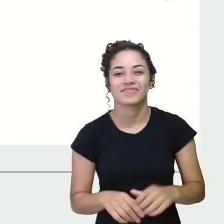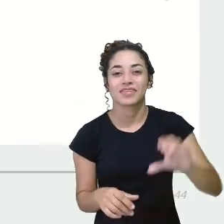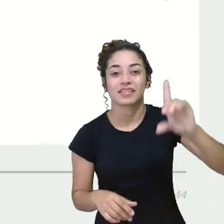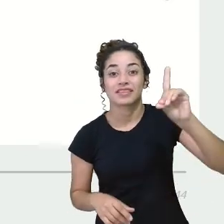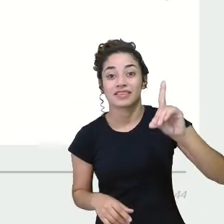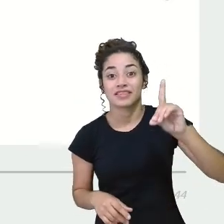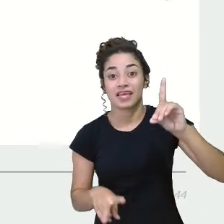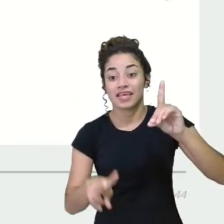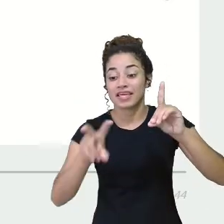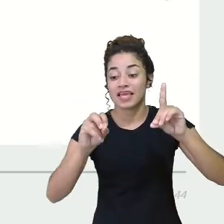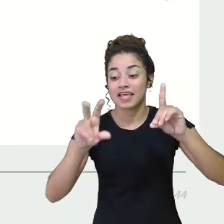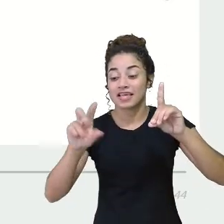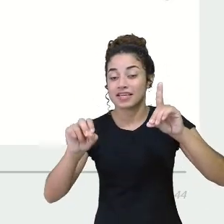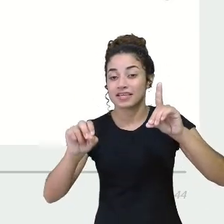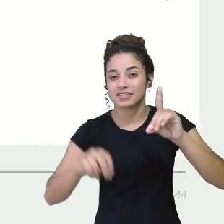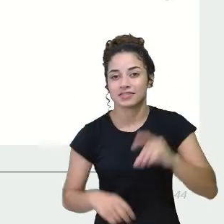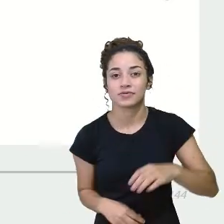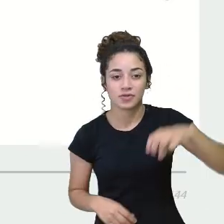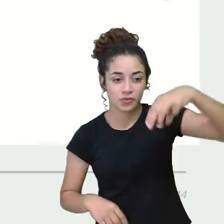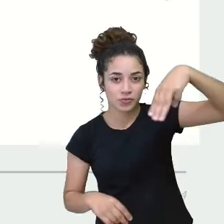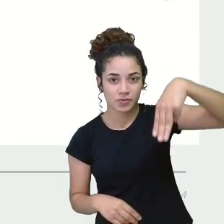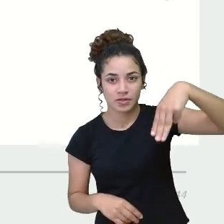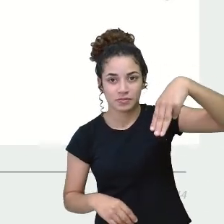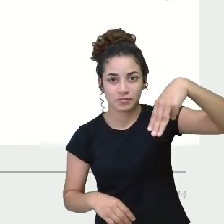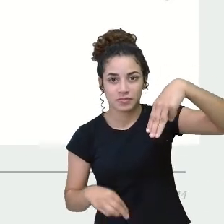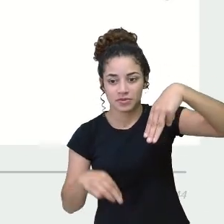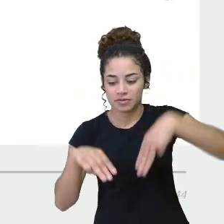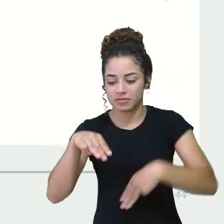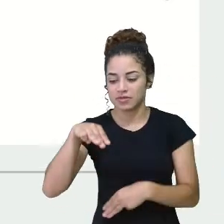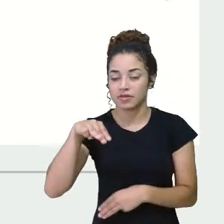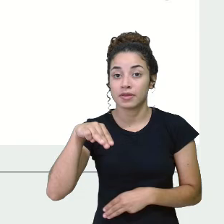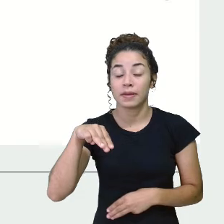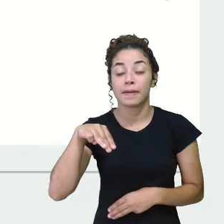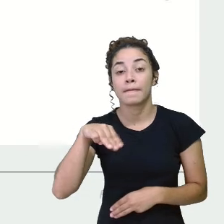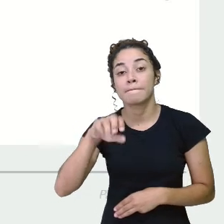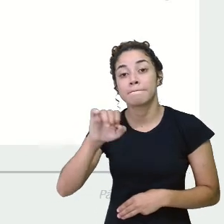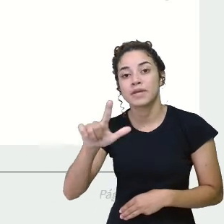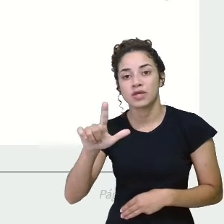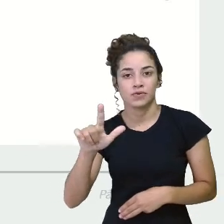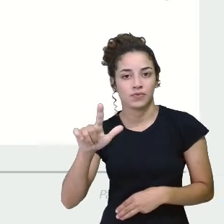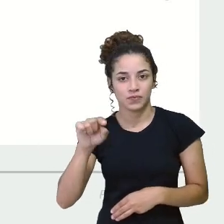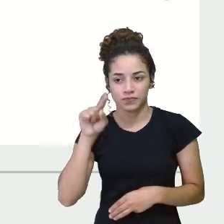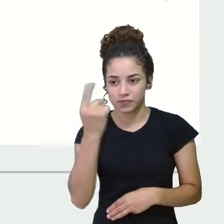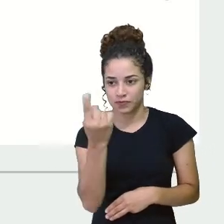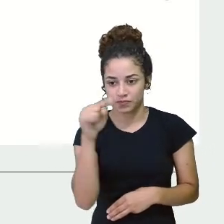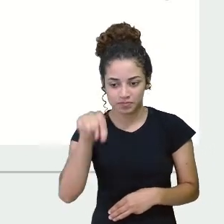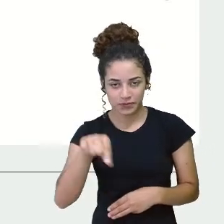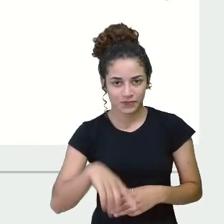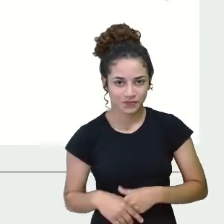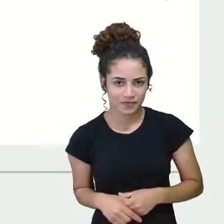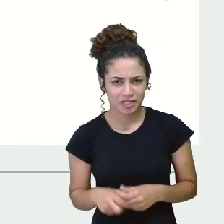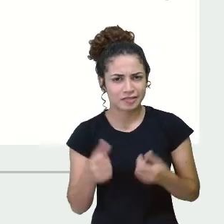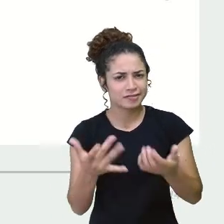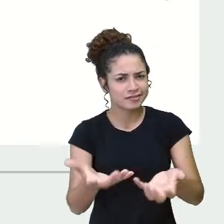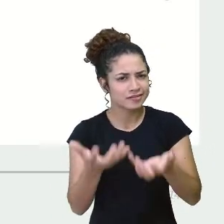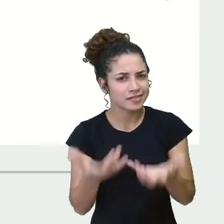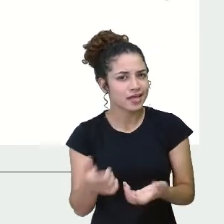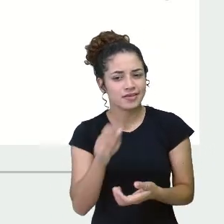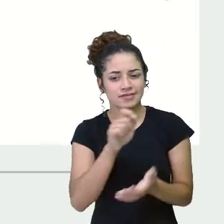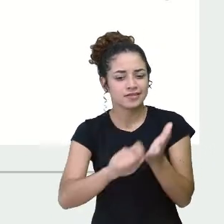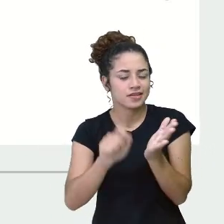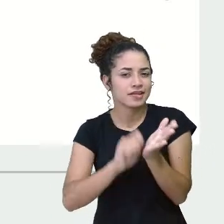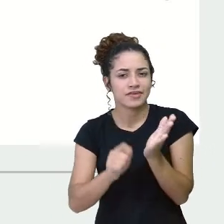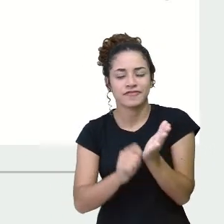D valia 500 e o M valia 1000. E quando queriam escrever o número 7, por